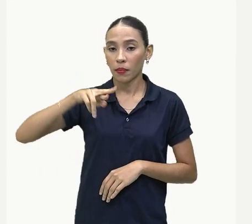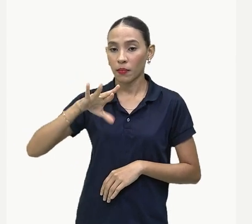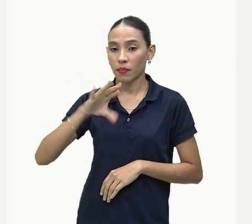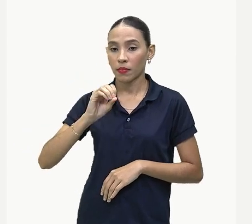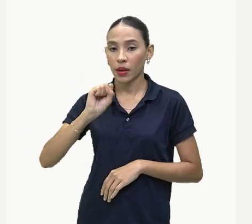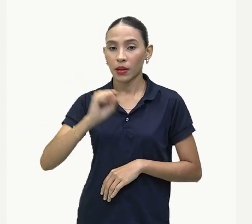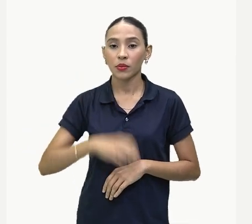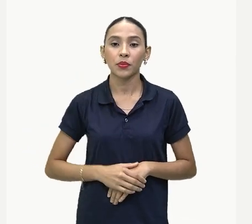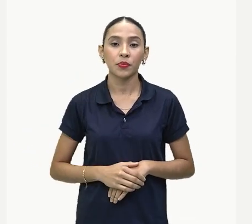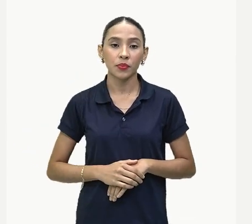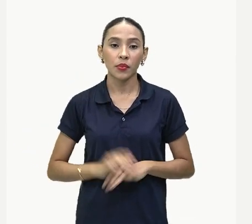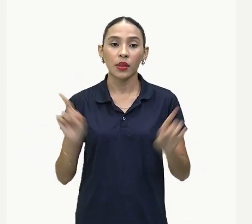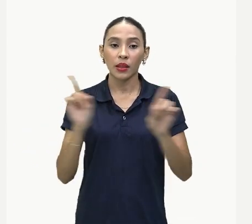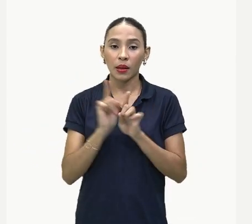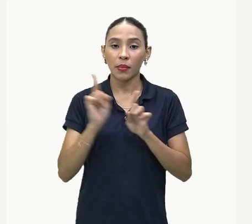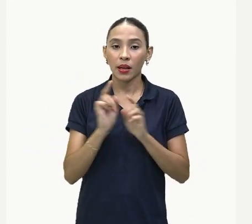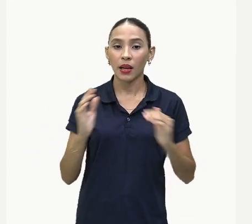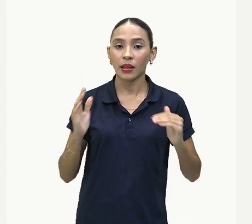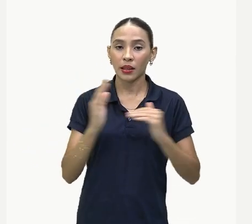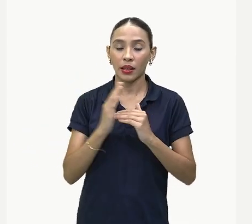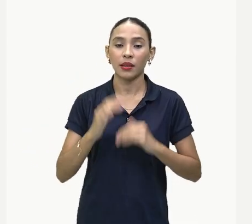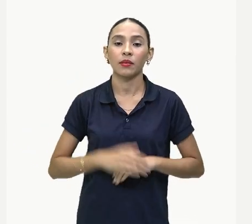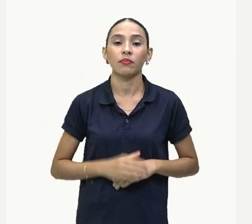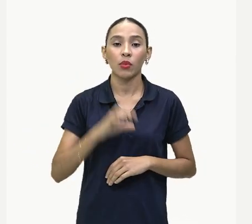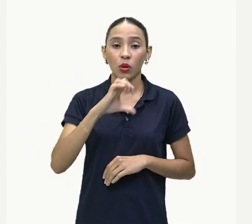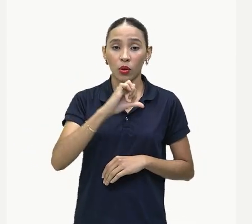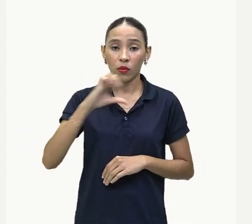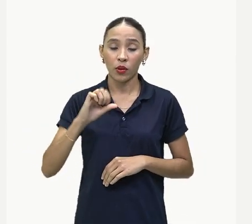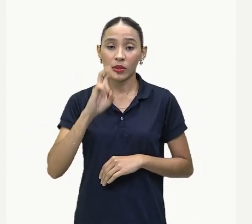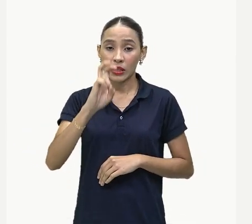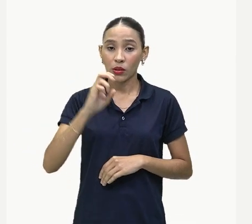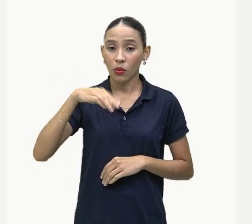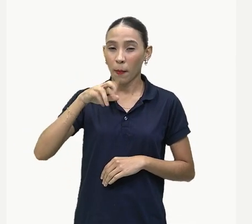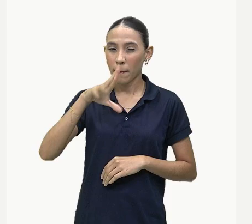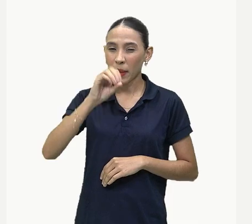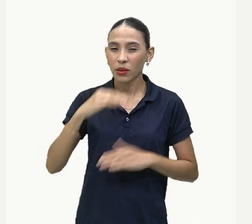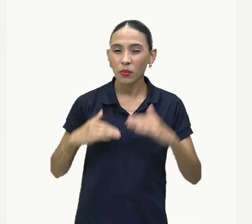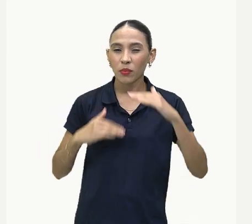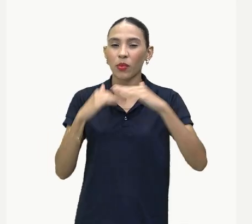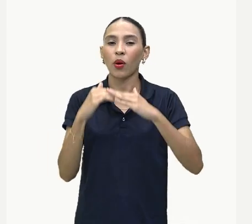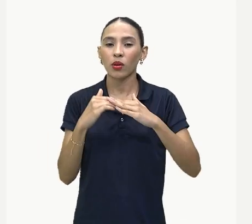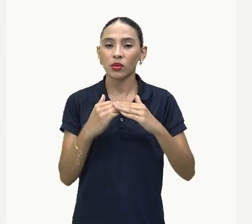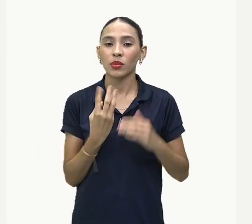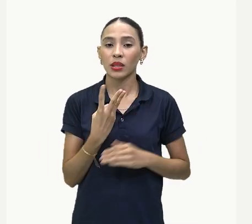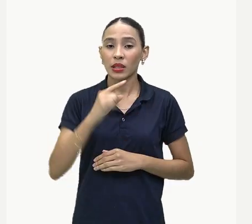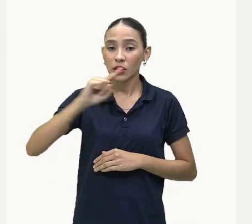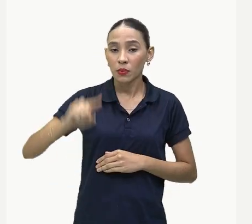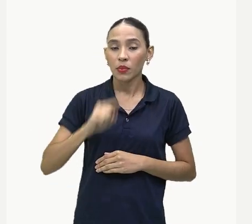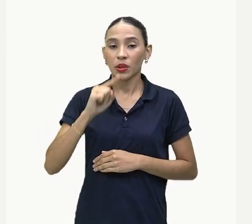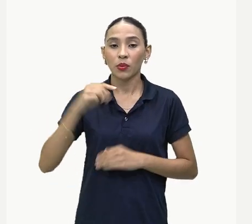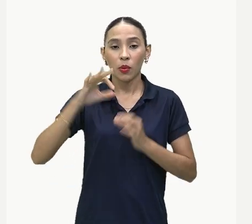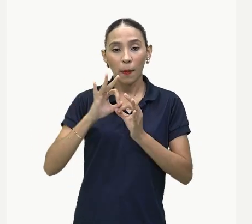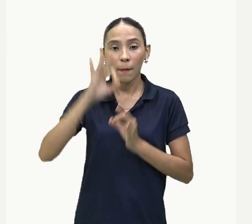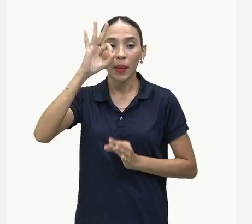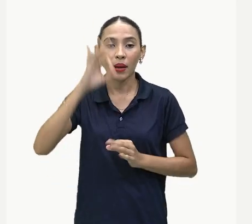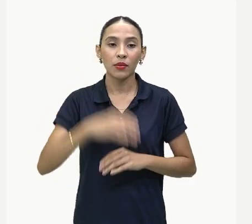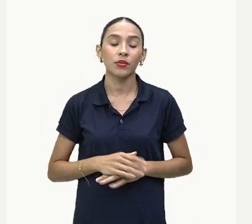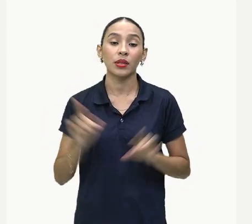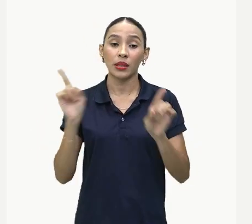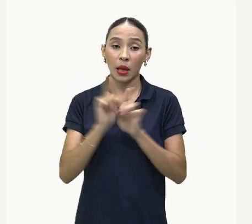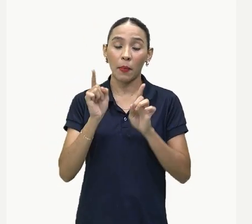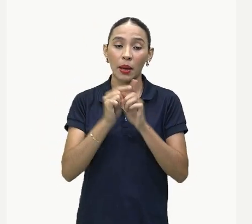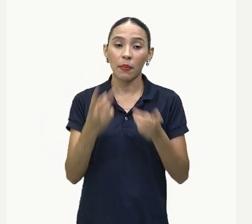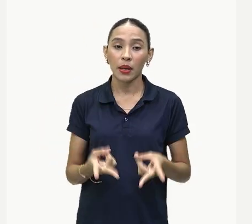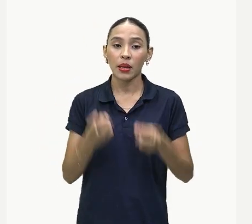2.993 a 2.995 metros, se aproximando ali dos 3.000 metros. E aí nós já vimos que o Pico